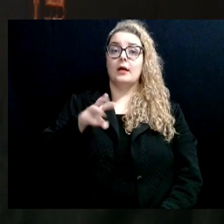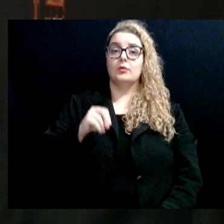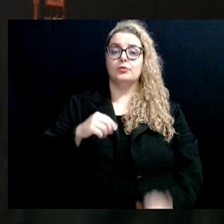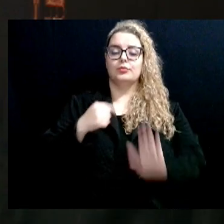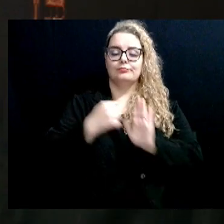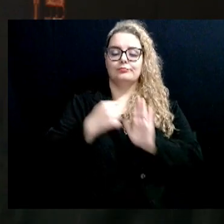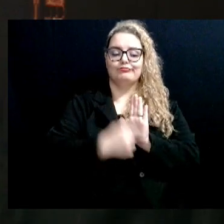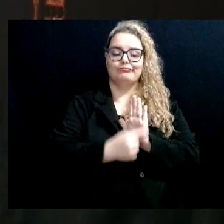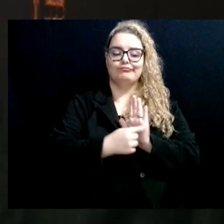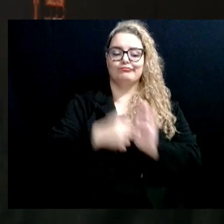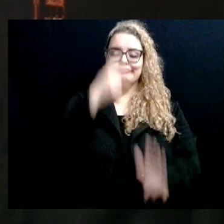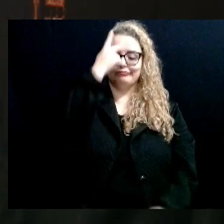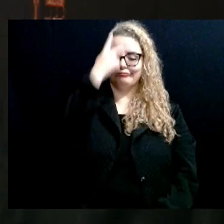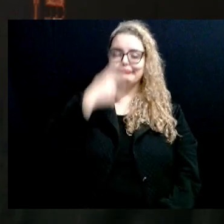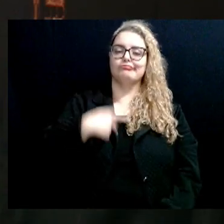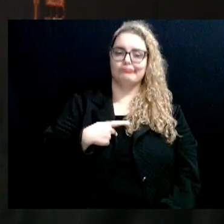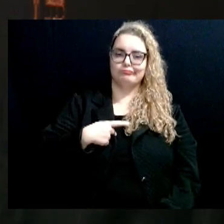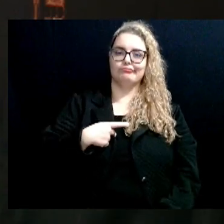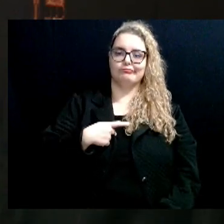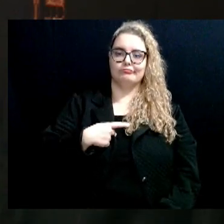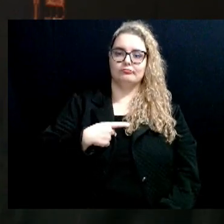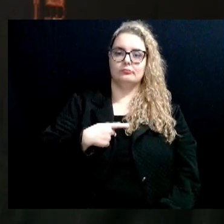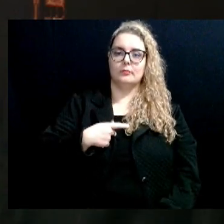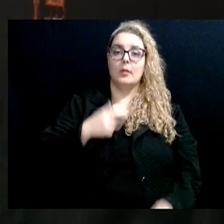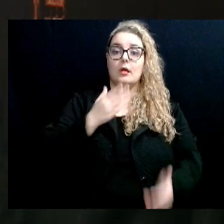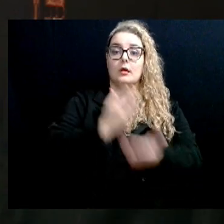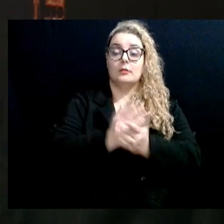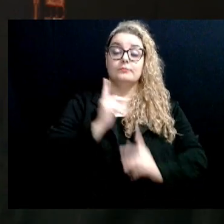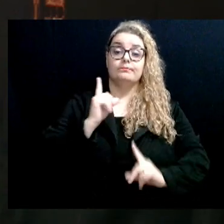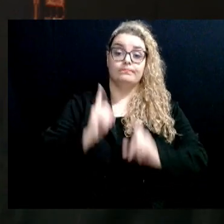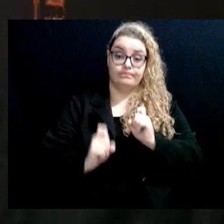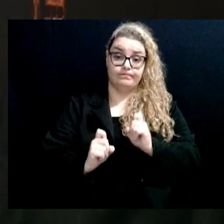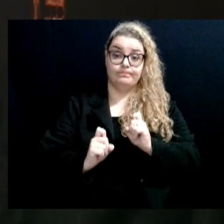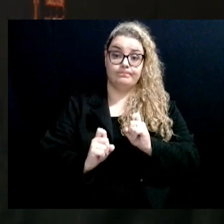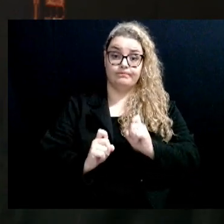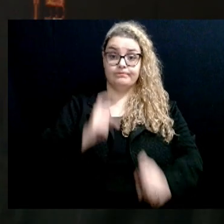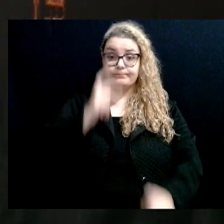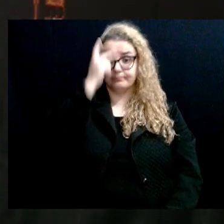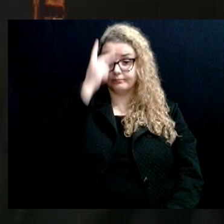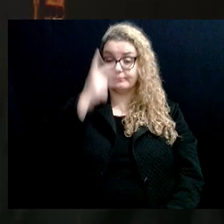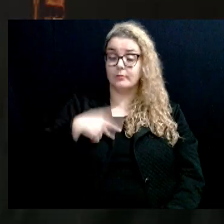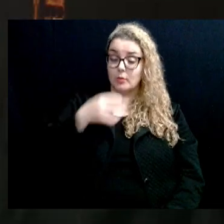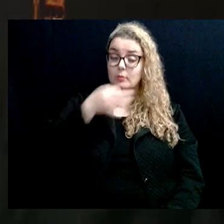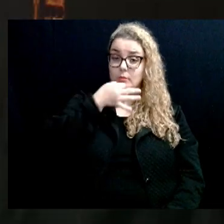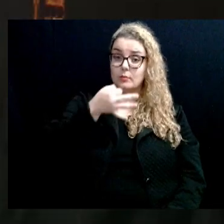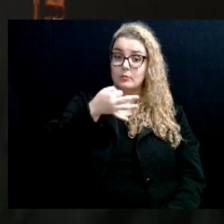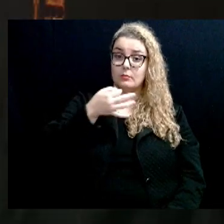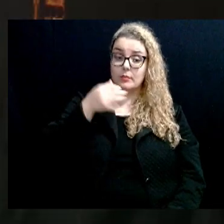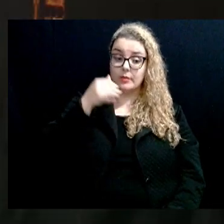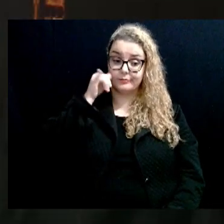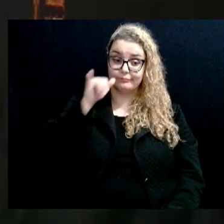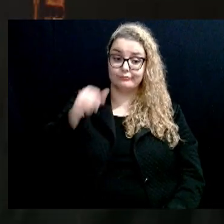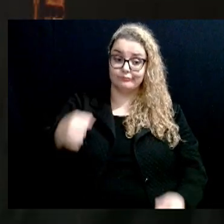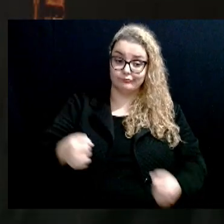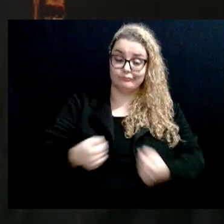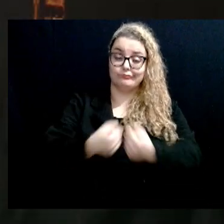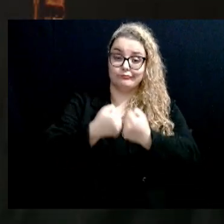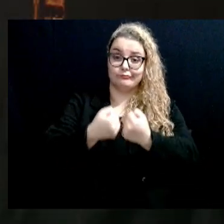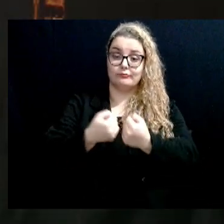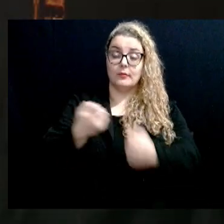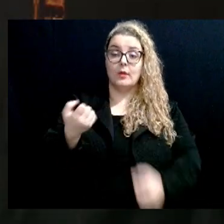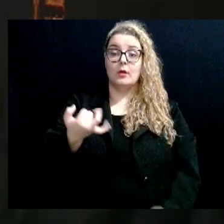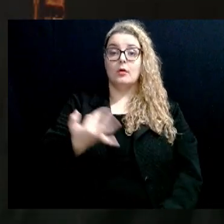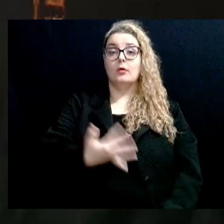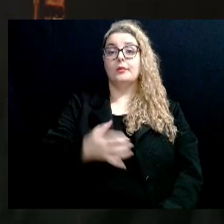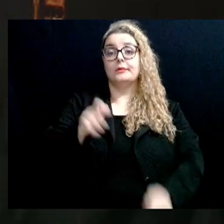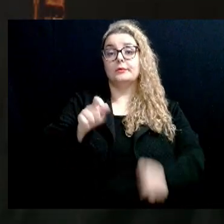alguém deixa de se expressar, de expressar a própria opinião para evitar conflitos? Quantas pessoas colocam sempre a vontade